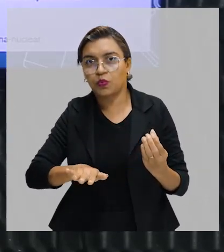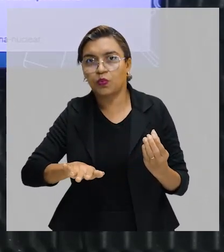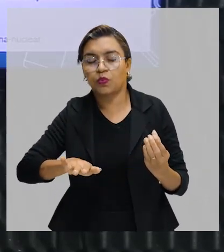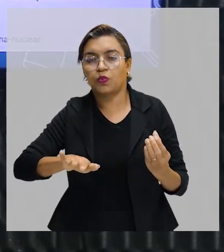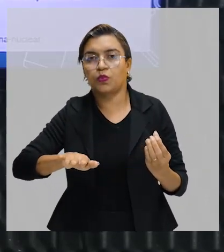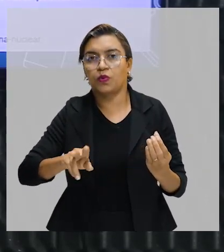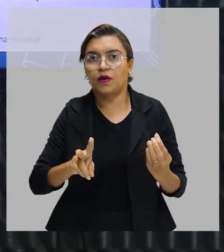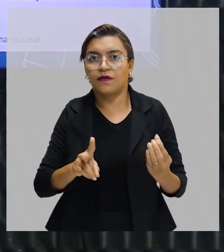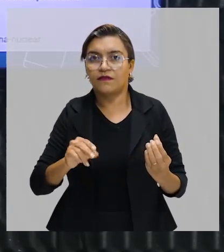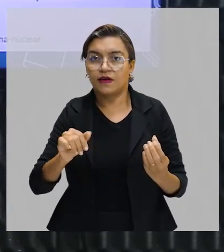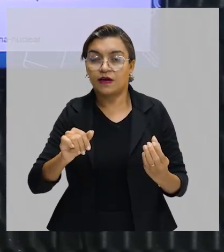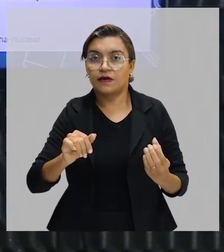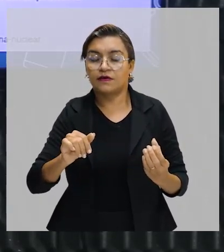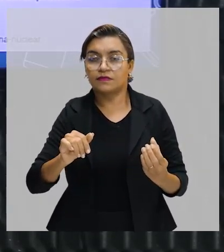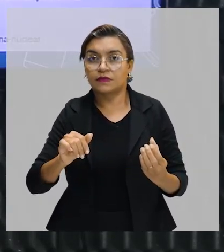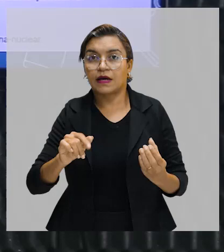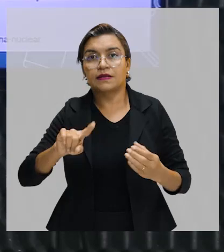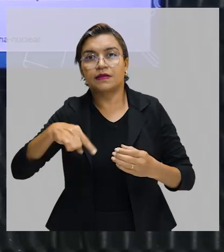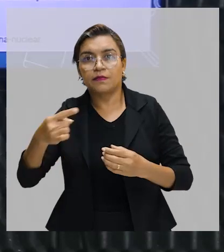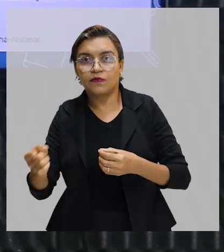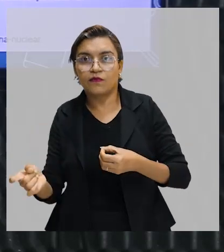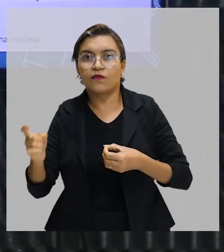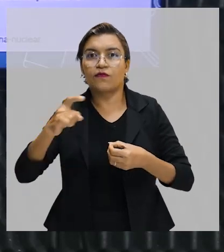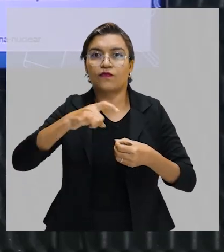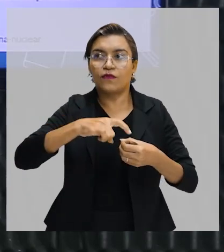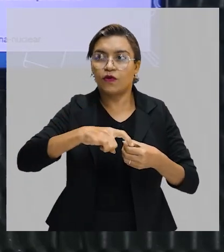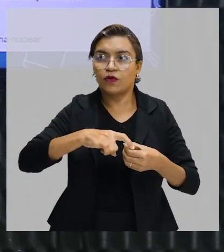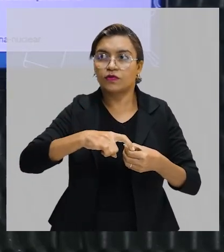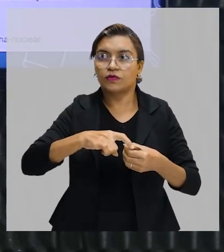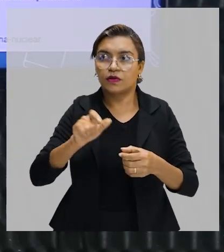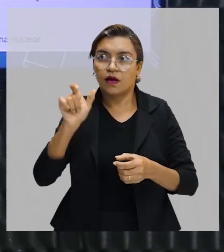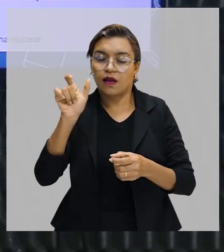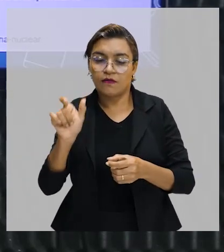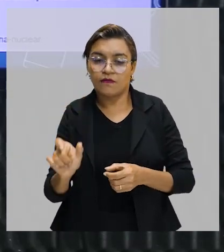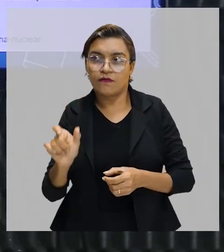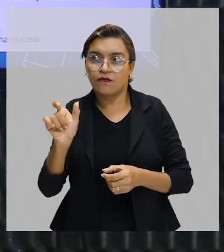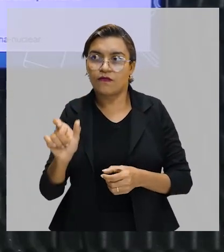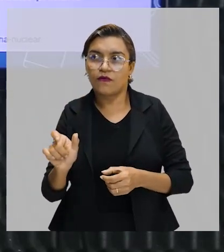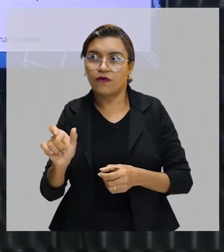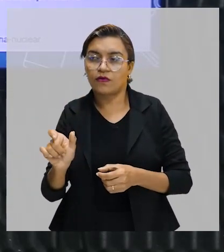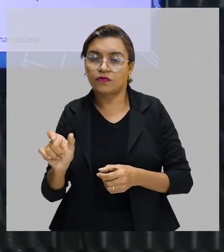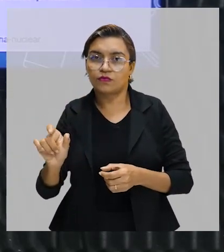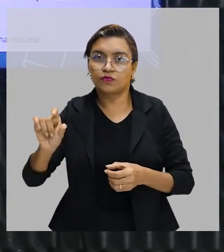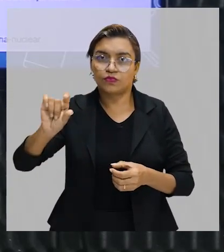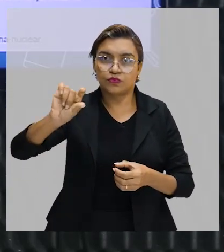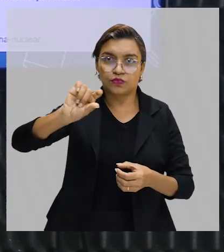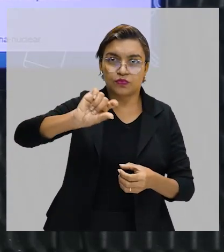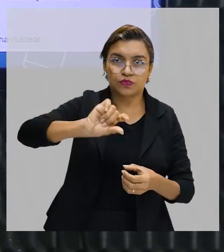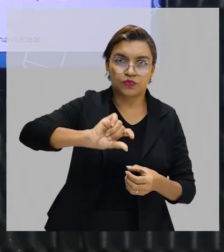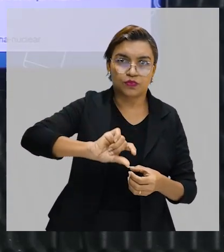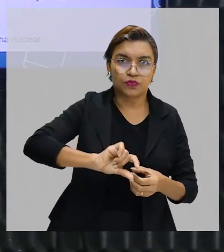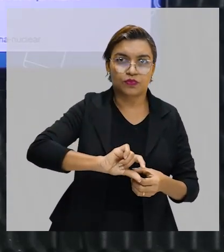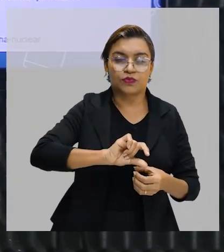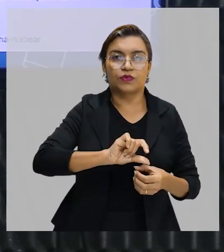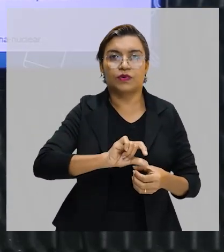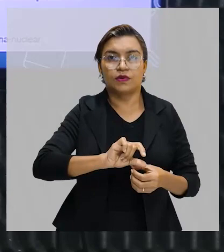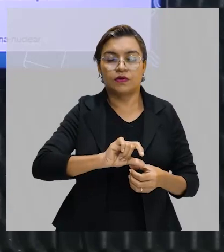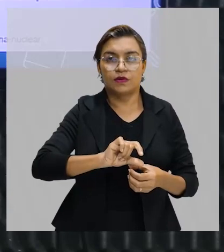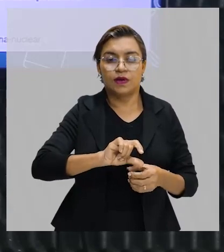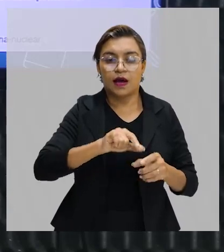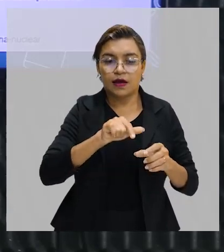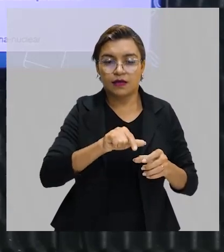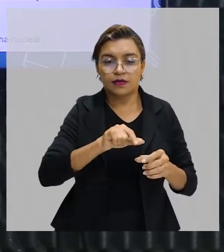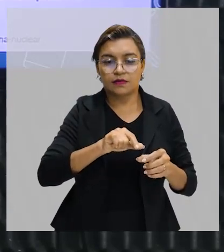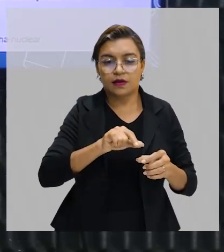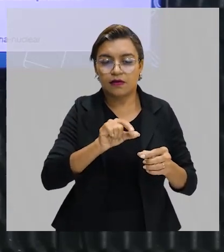ciclo primário, certo? Então ela vai fazer esse processo. Ela vai para o vaporizador e retorna para o reator, certo? Então vai ficar